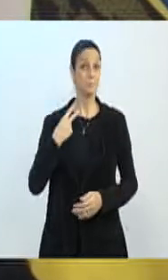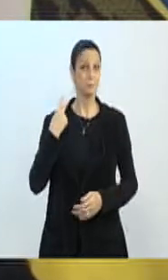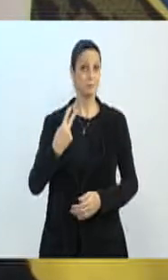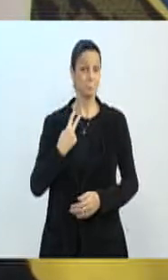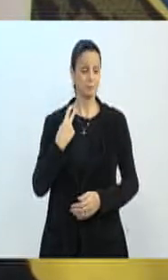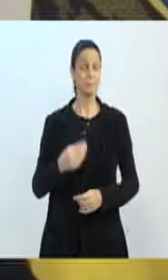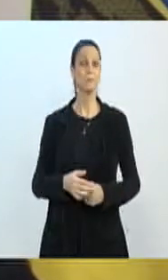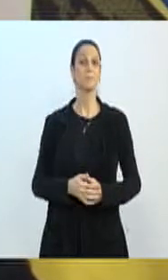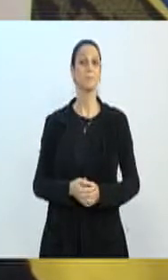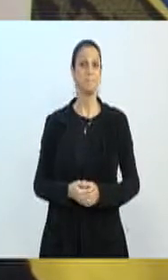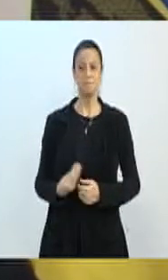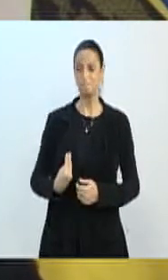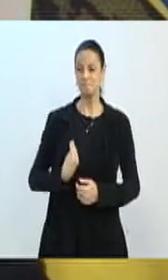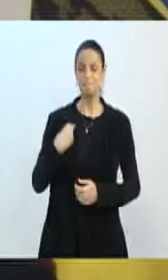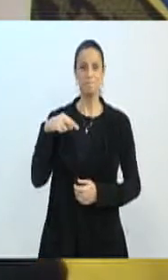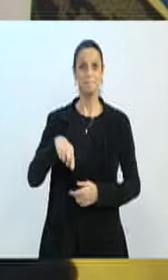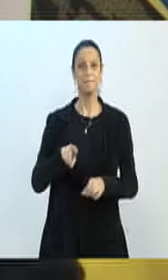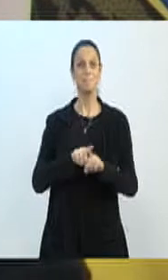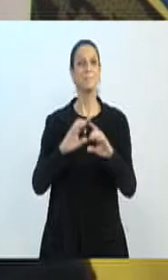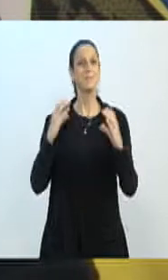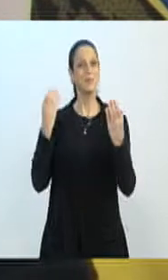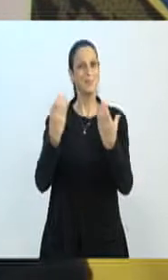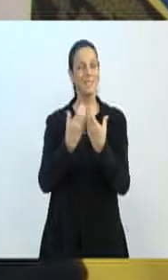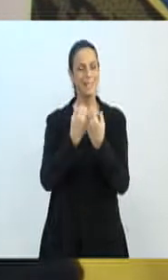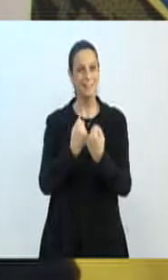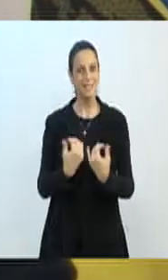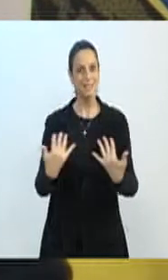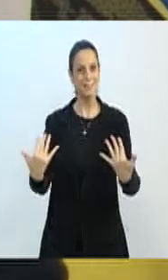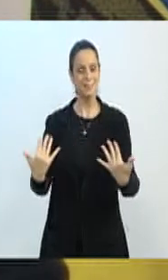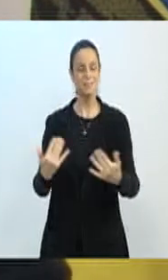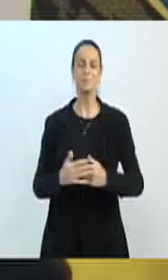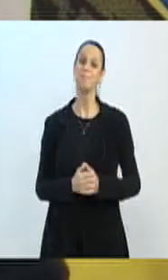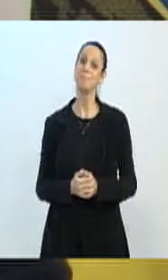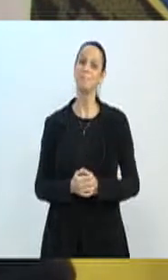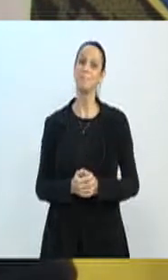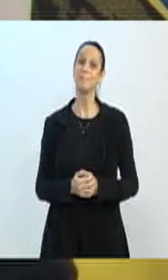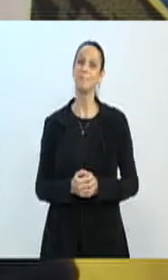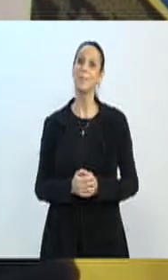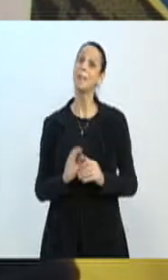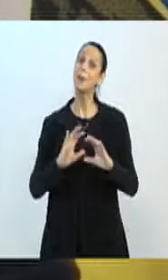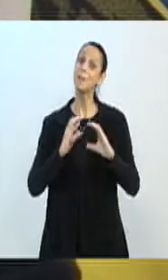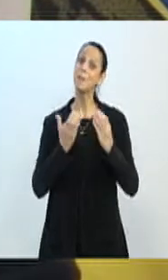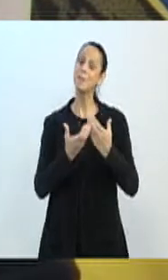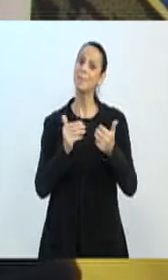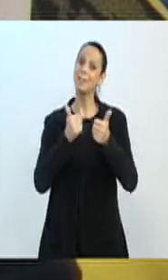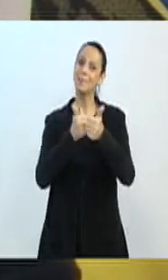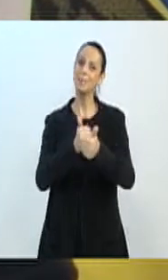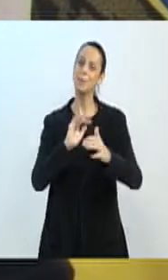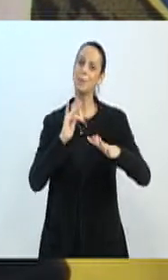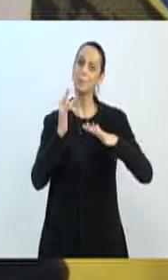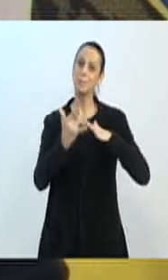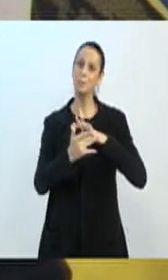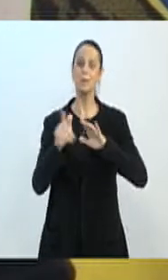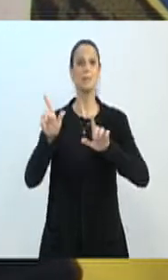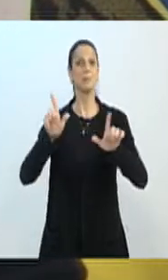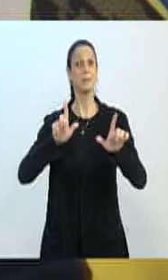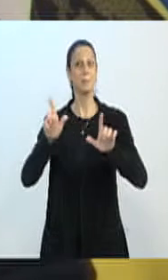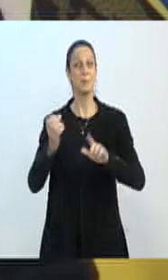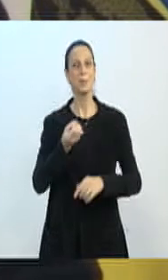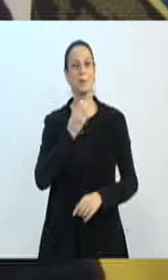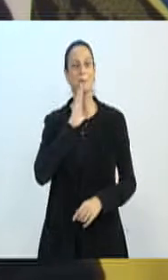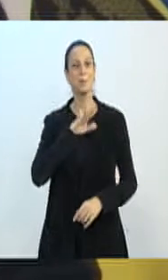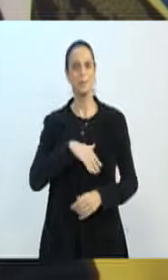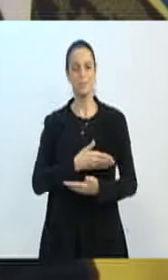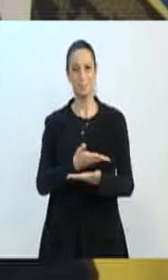plenário com daqui presente com dali que nos acompanha pelas redes sociais tvl Boa